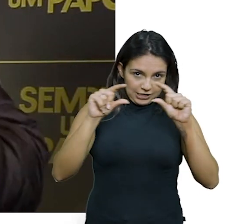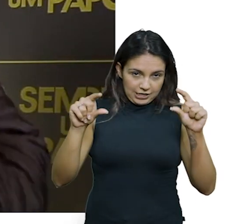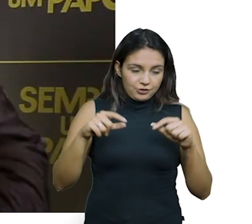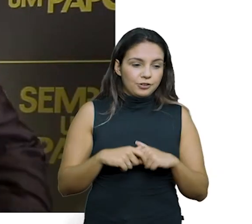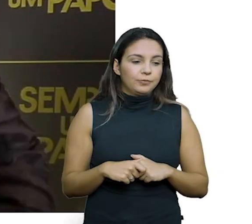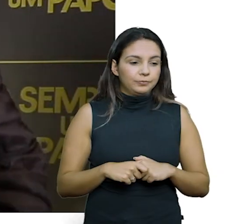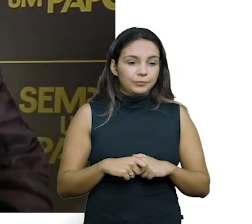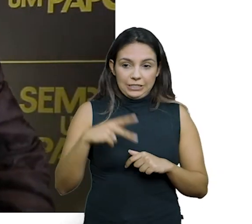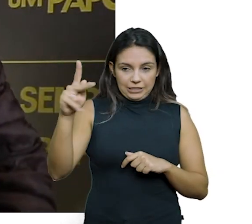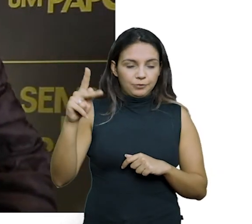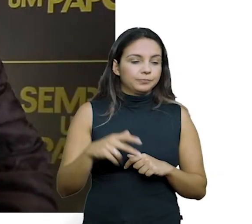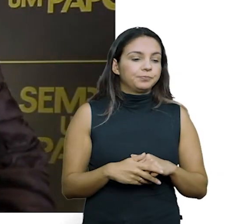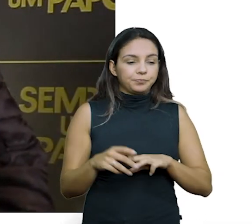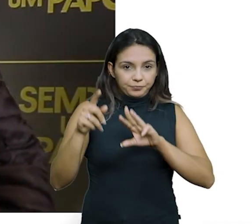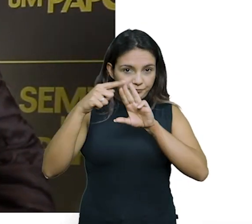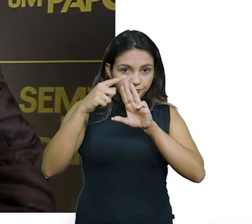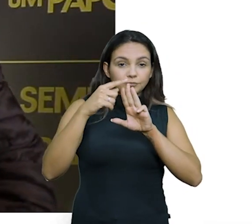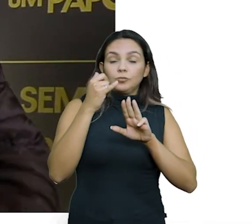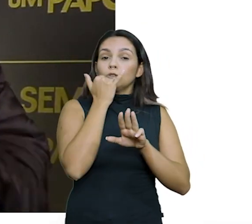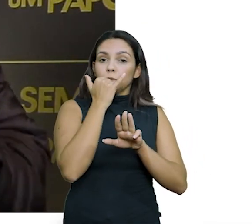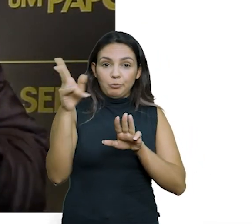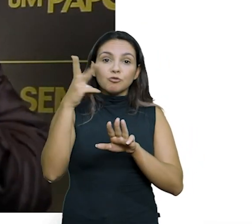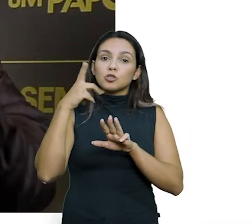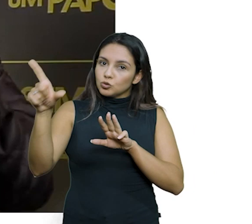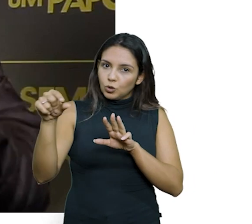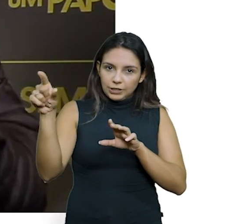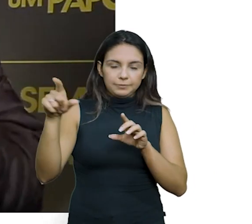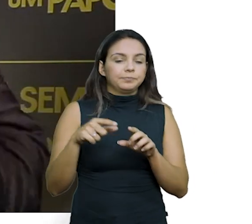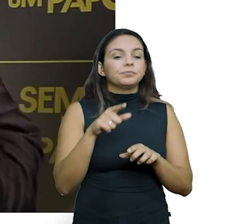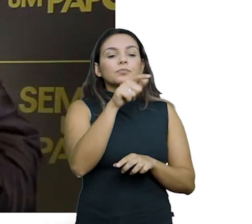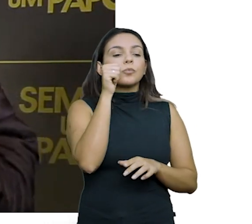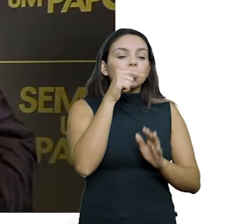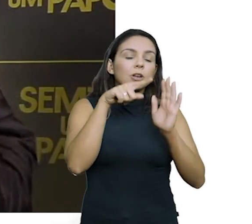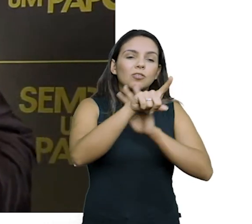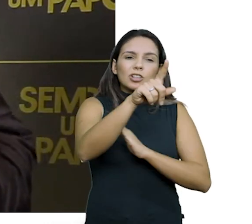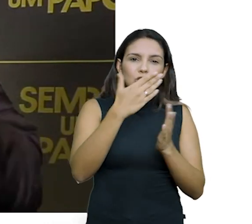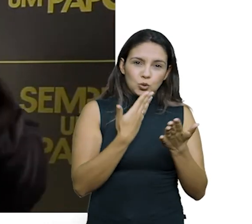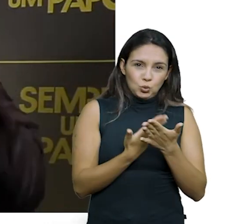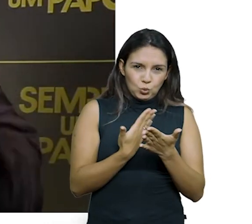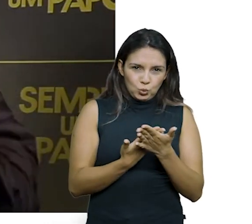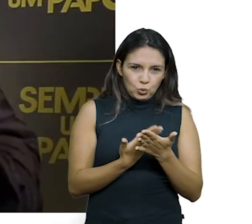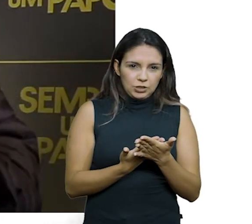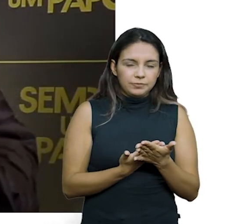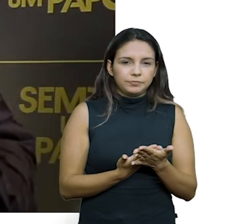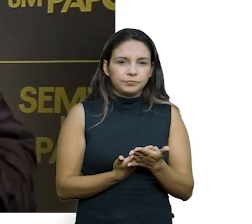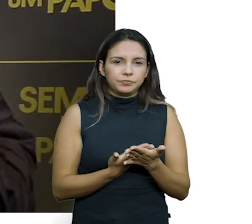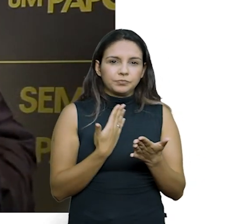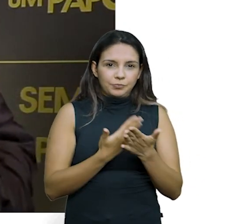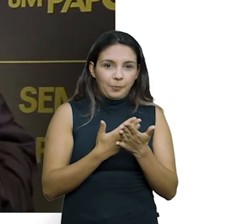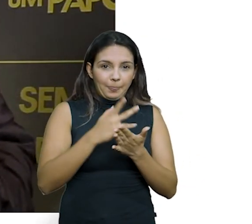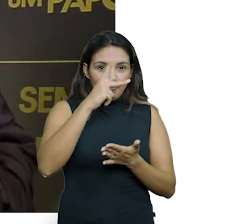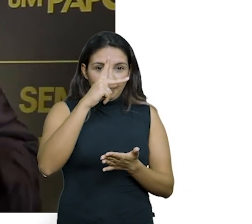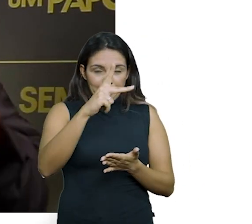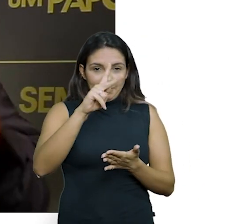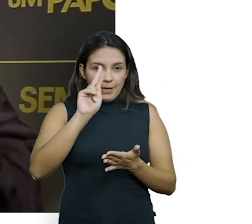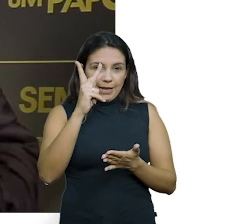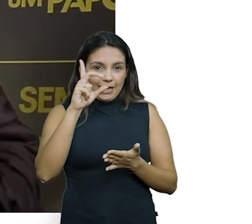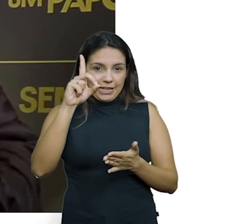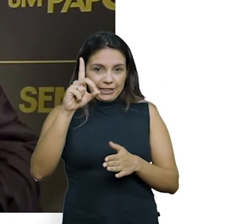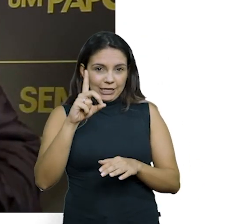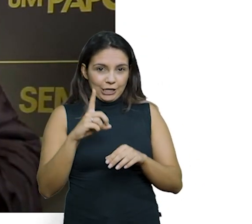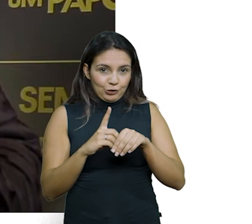pouco. Enquanto isso, Leila, você é uma estudiosa, e uma estudiosa com PhD em